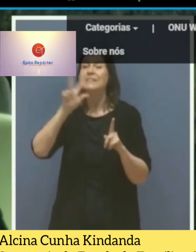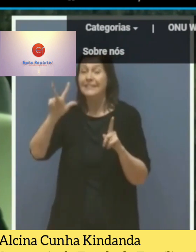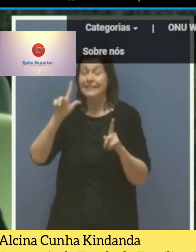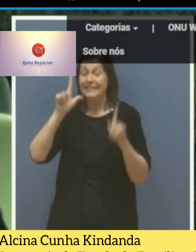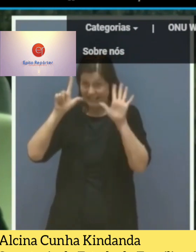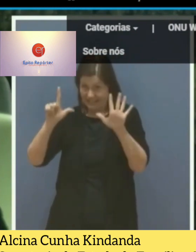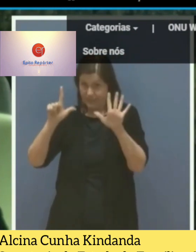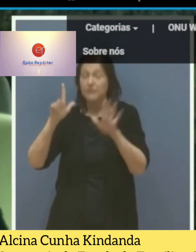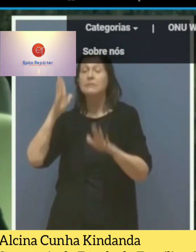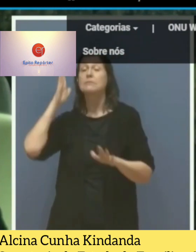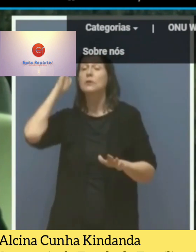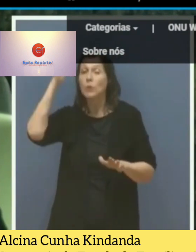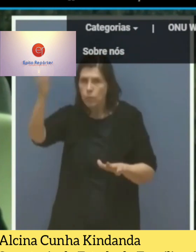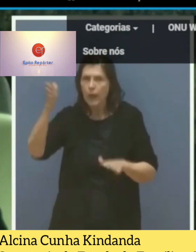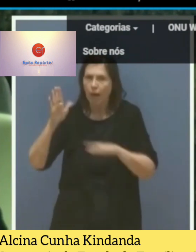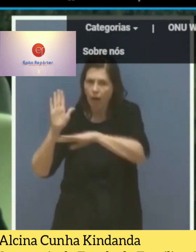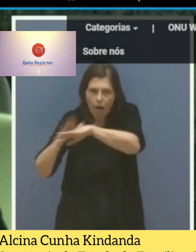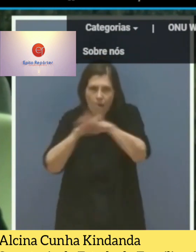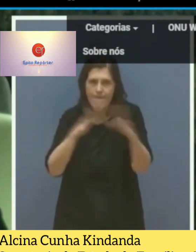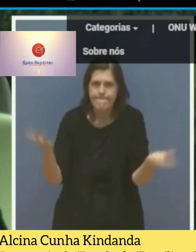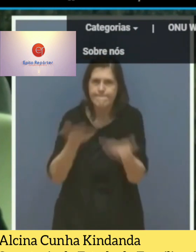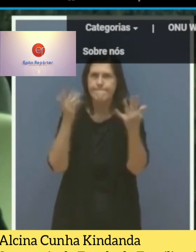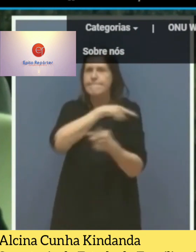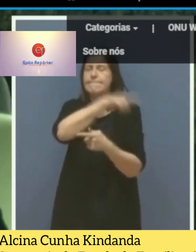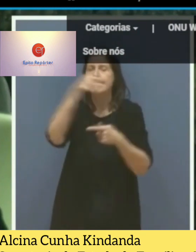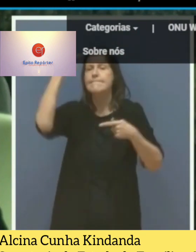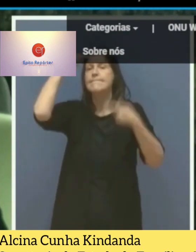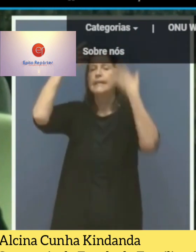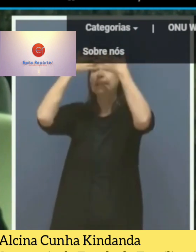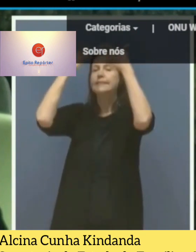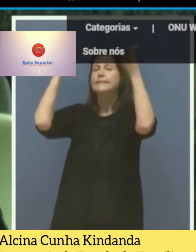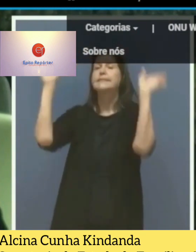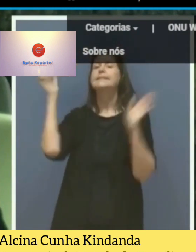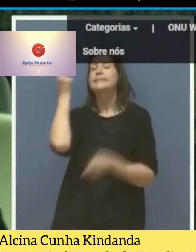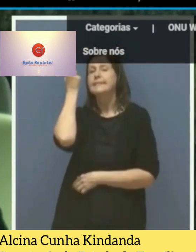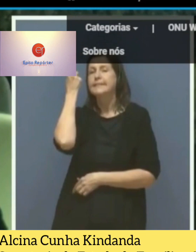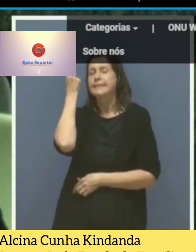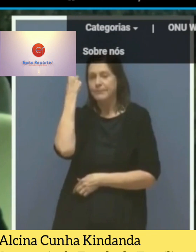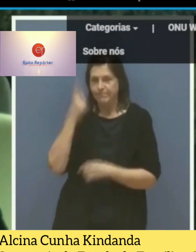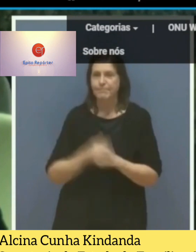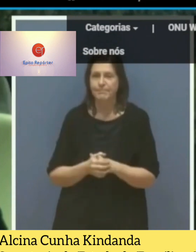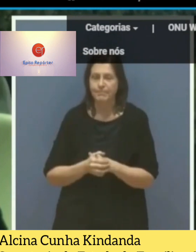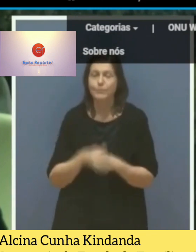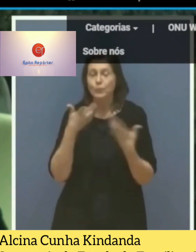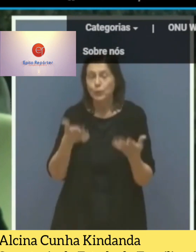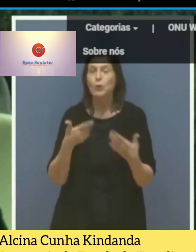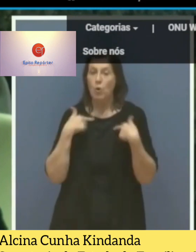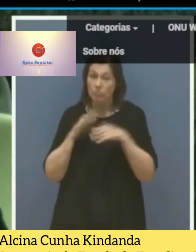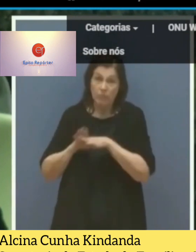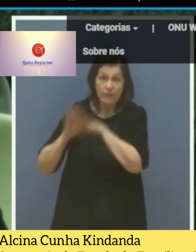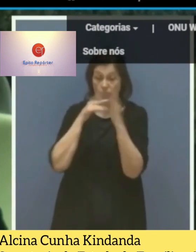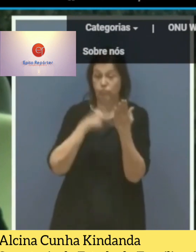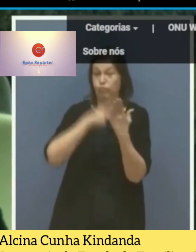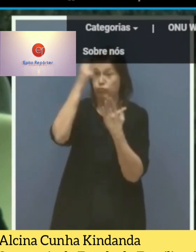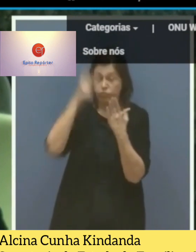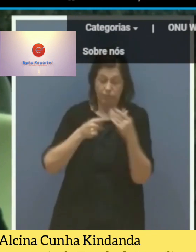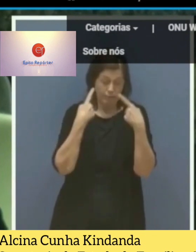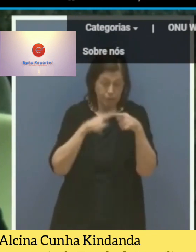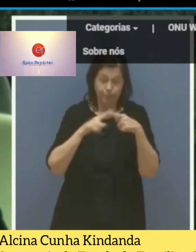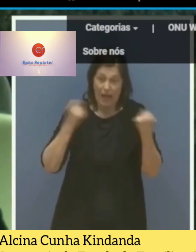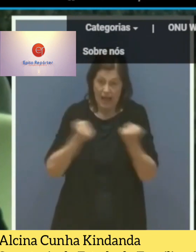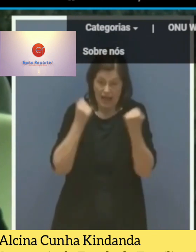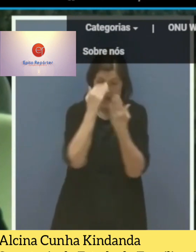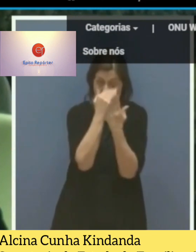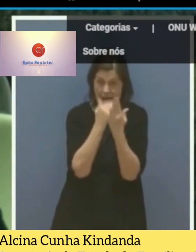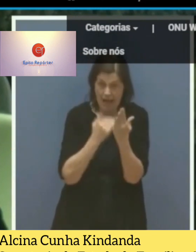apoio à inclusão da pessoa com deficiência comporta várias ações para incluir as pessoas com deficiência na vida social